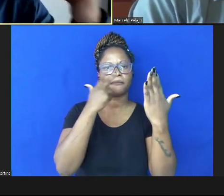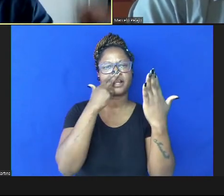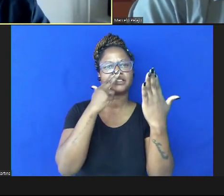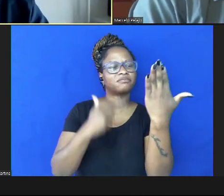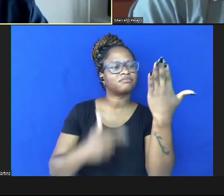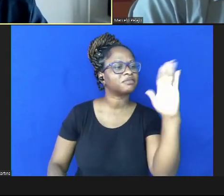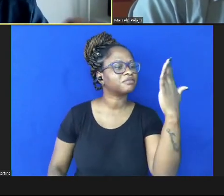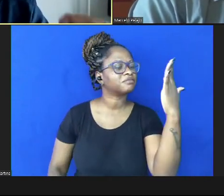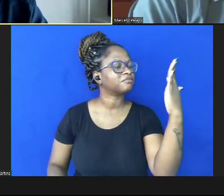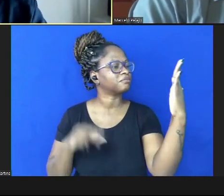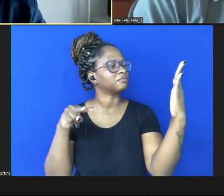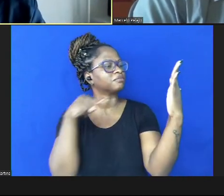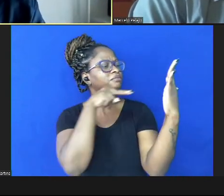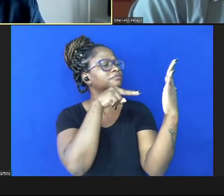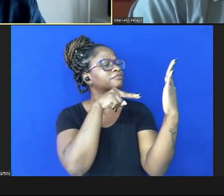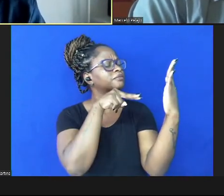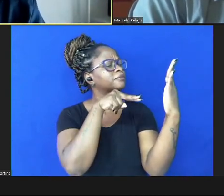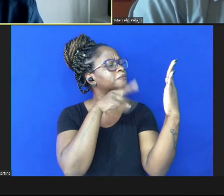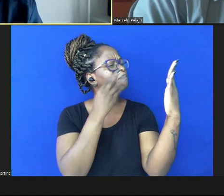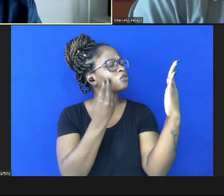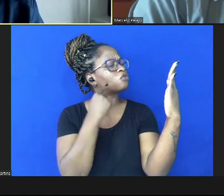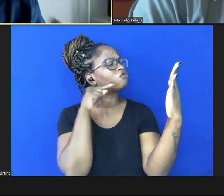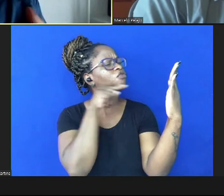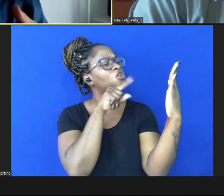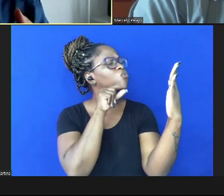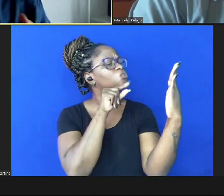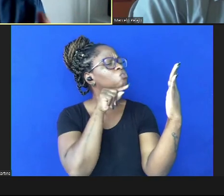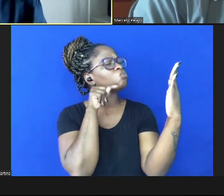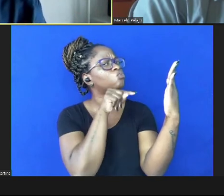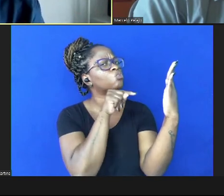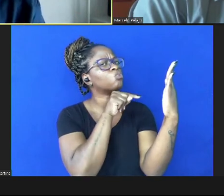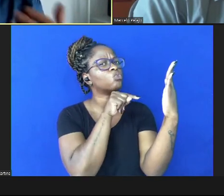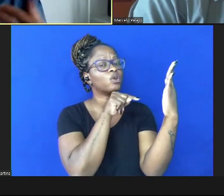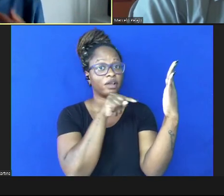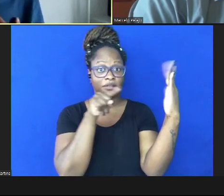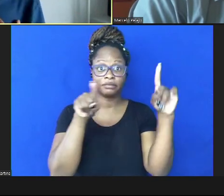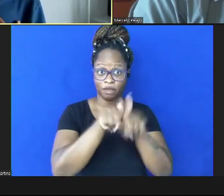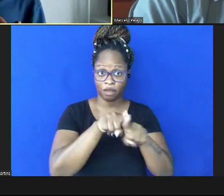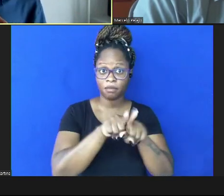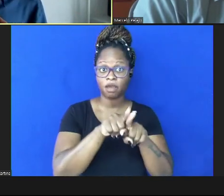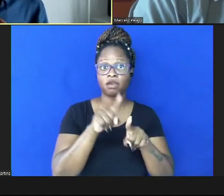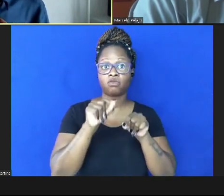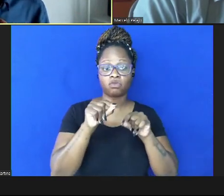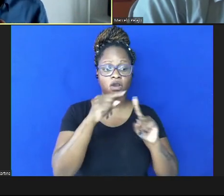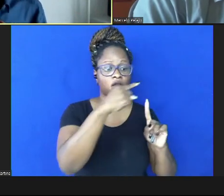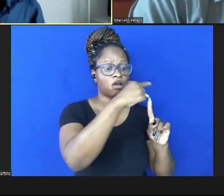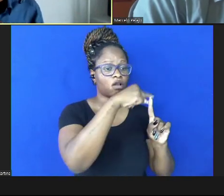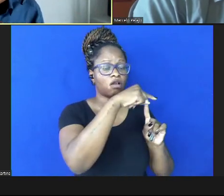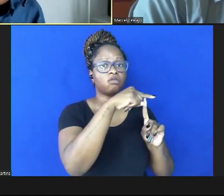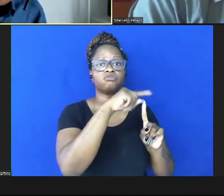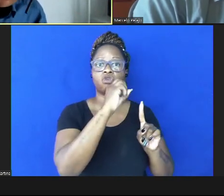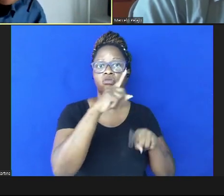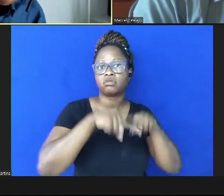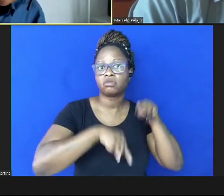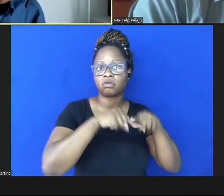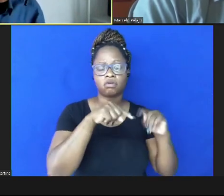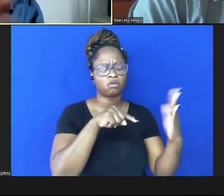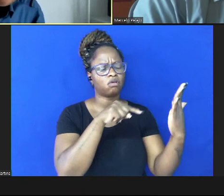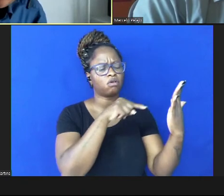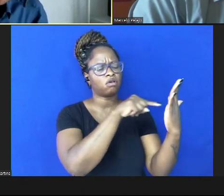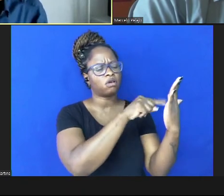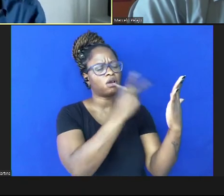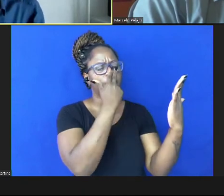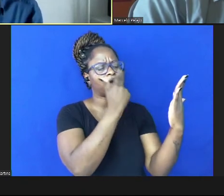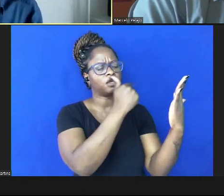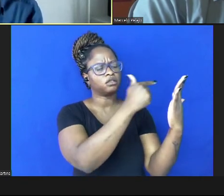e se perguntem, o que é que eu estou vendo ali? Mas o que é que aquele espécime ou aquele instrumento tem a ver comigo?